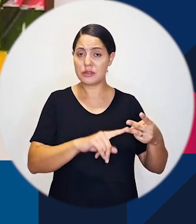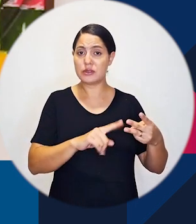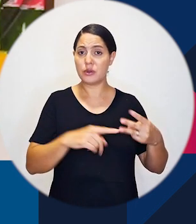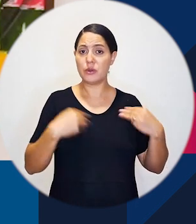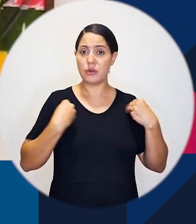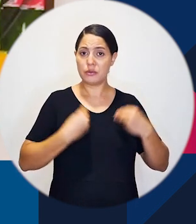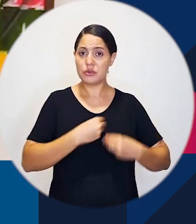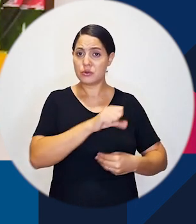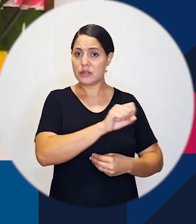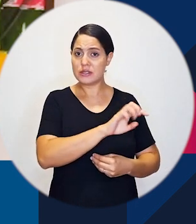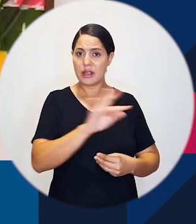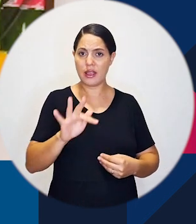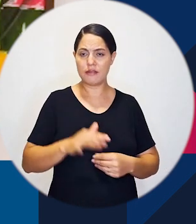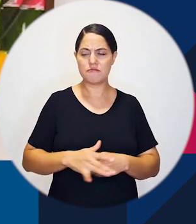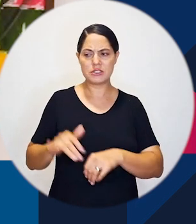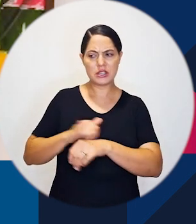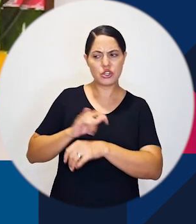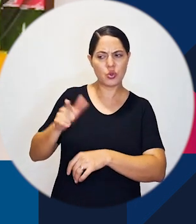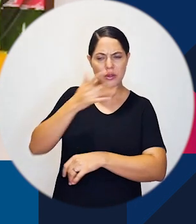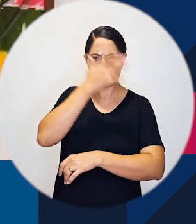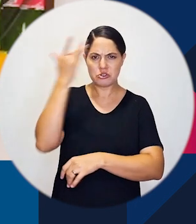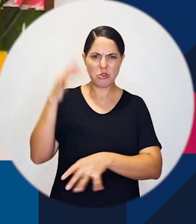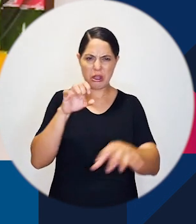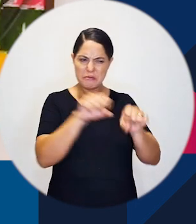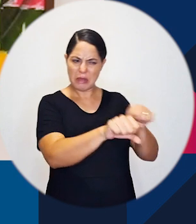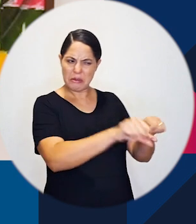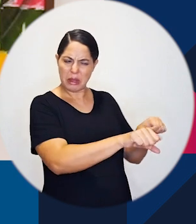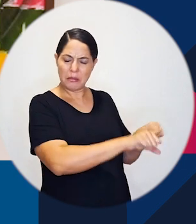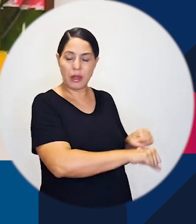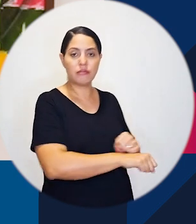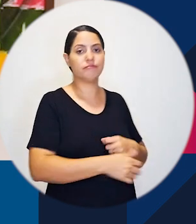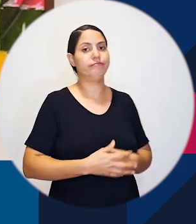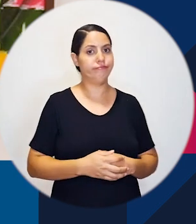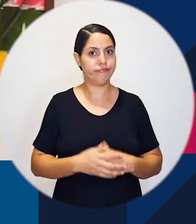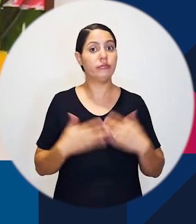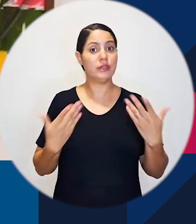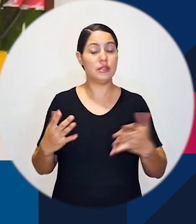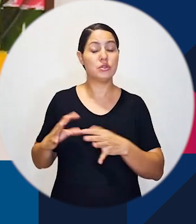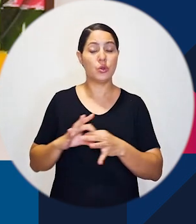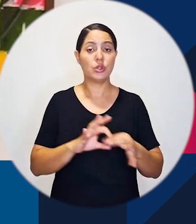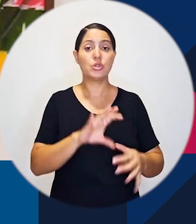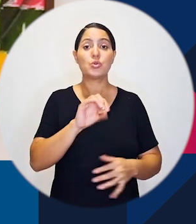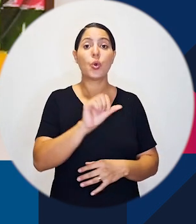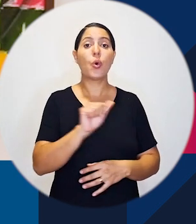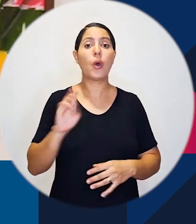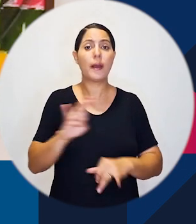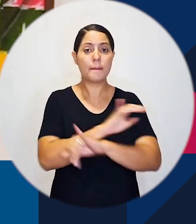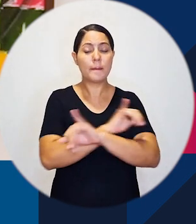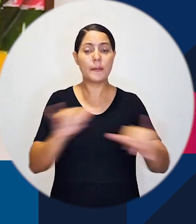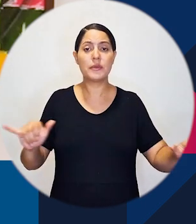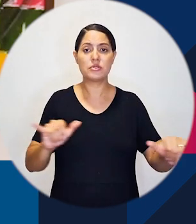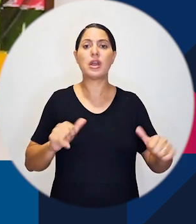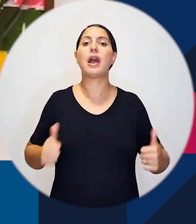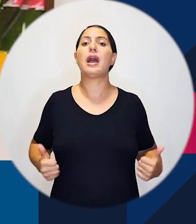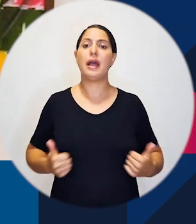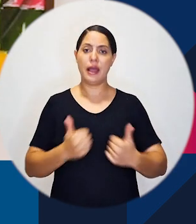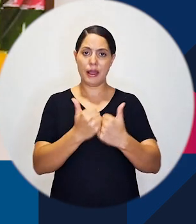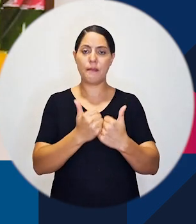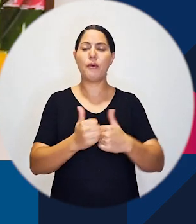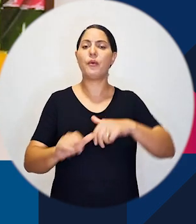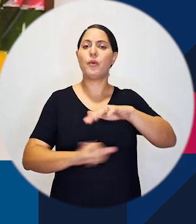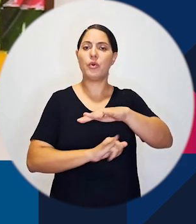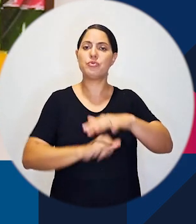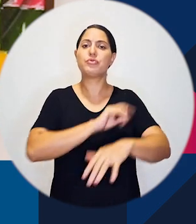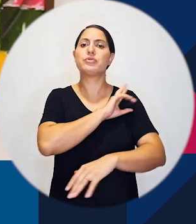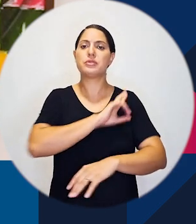o ministro do Supremo Tribunal Federal. E mantendo a coerência com a sua história, a OAB reafirma o seu apoio inabalável